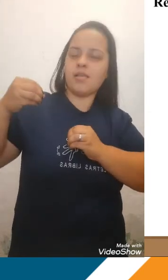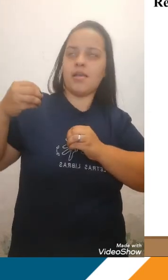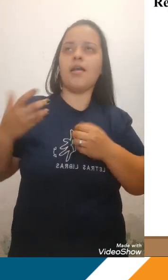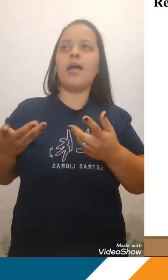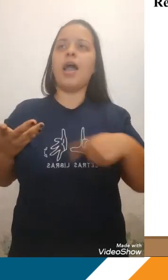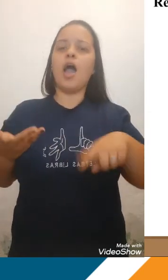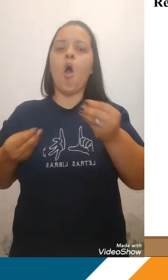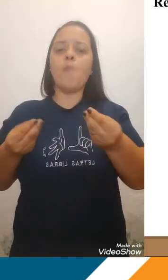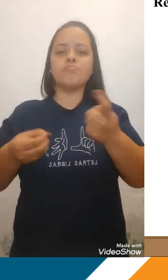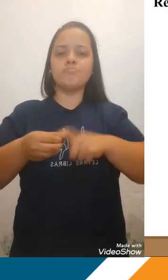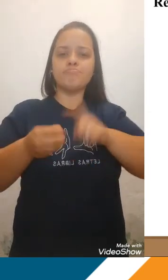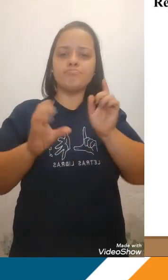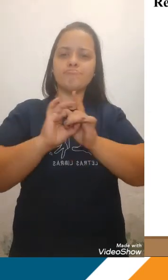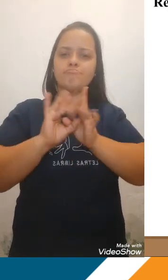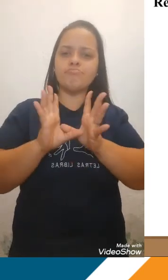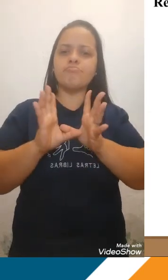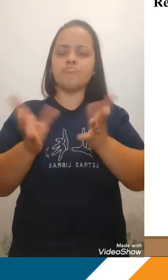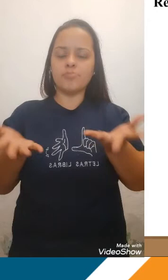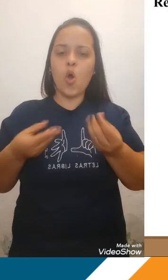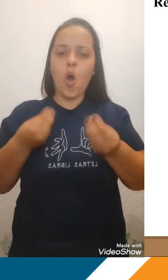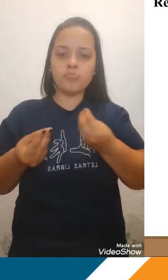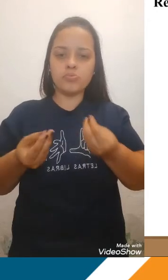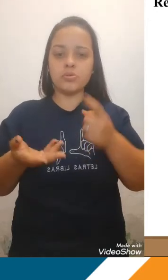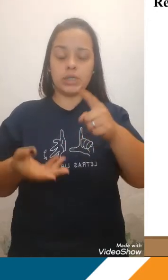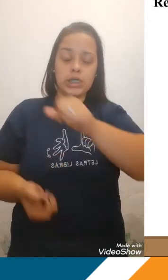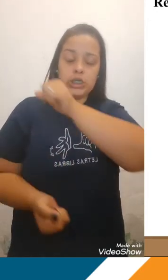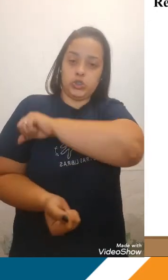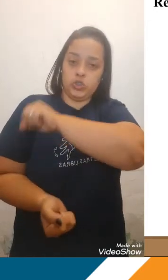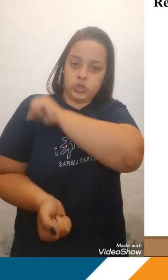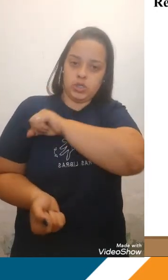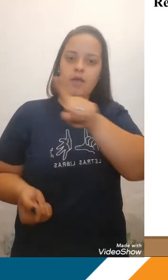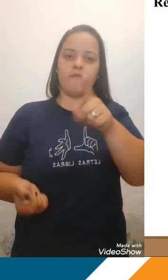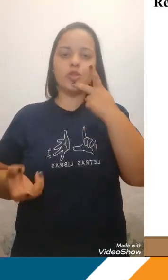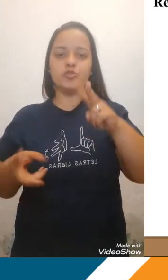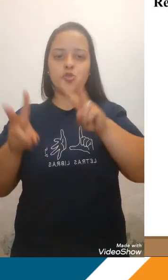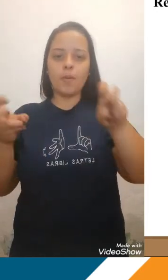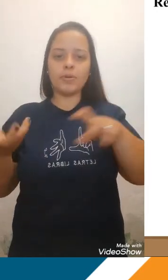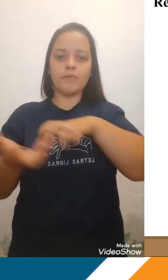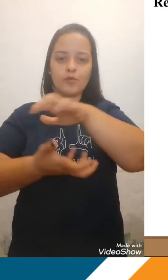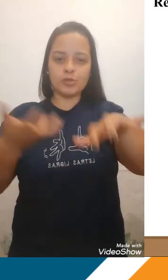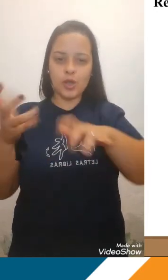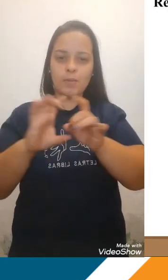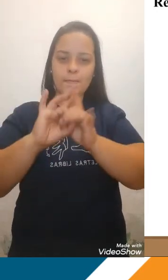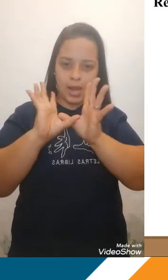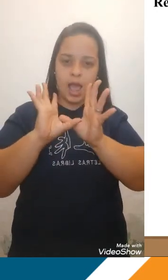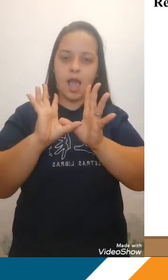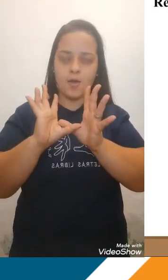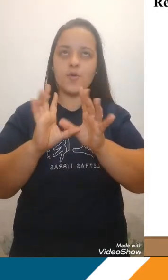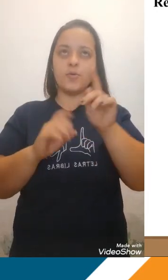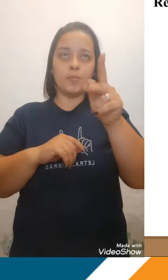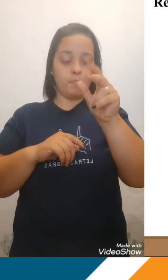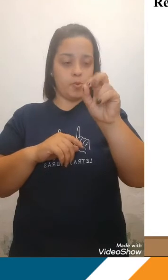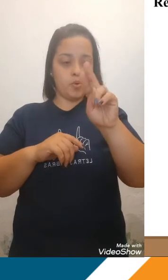sido efetivamente declarada? Bem, no Rio de Janeiro, as repercussões da Revolução Liberal do Porto dividiu